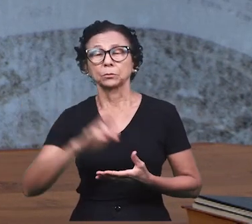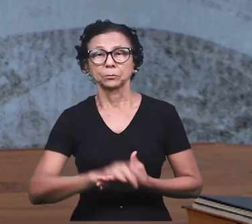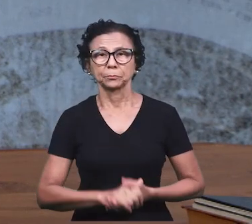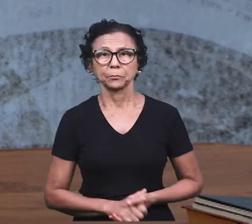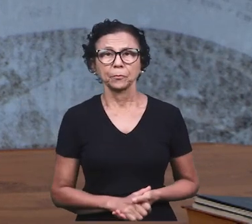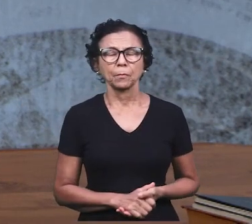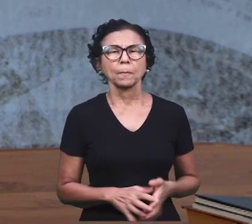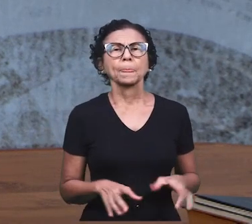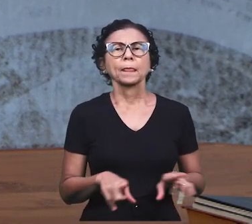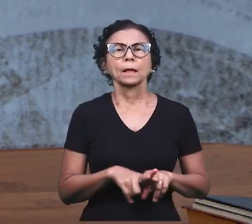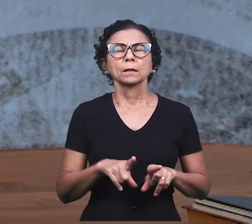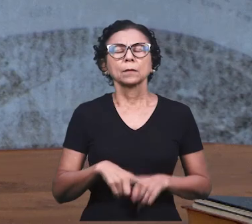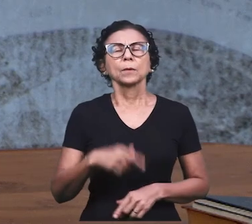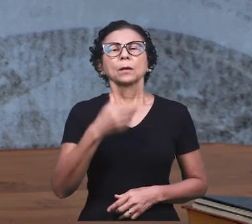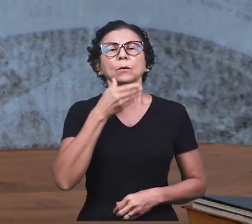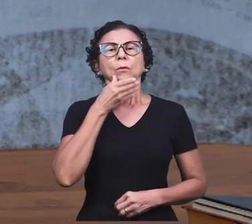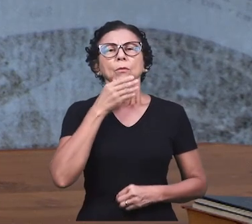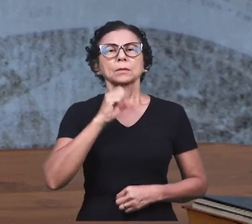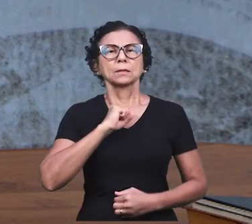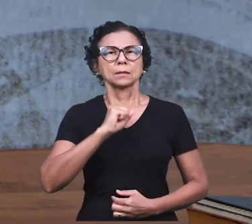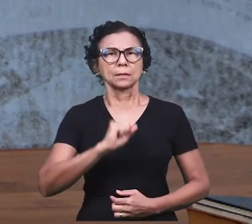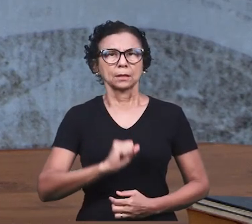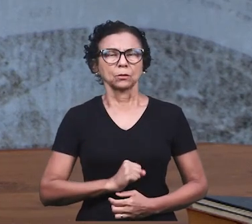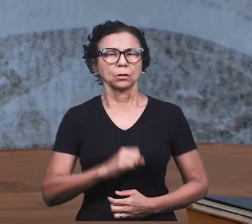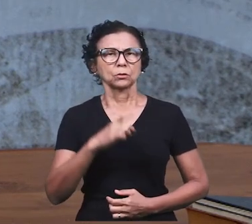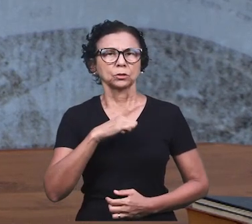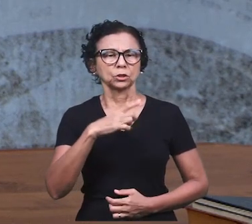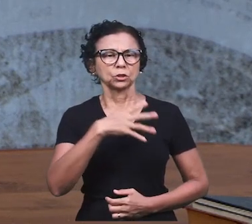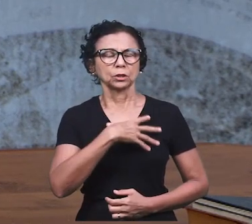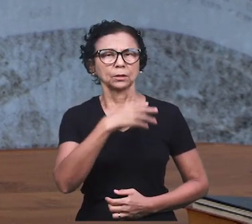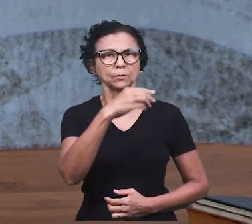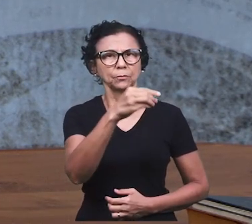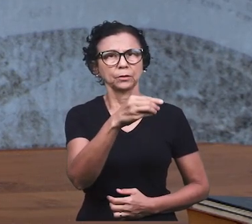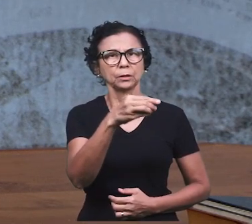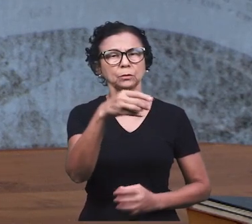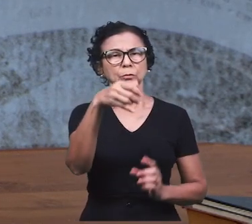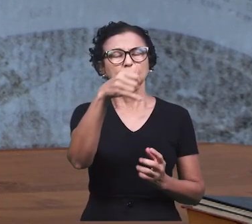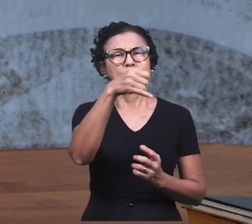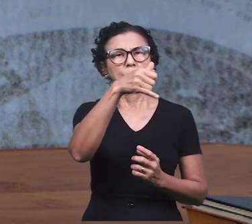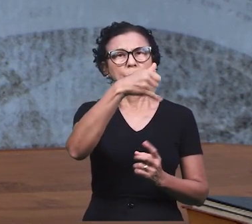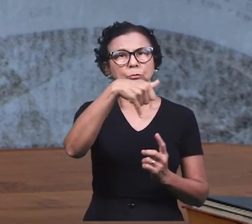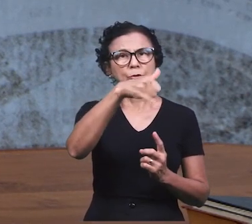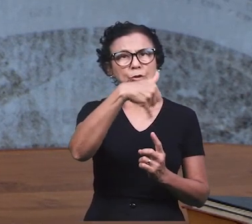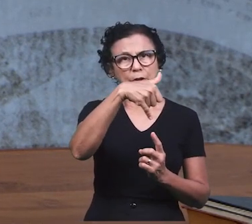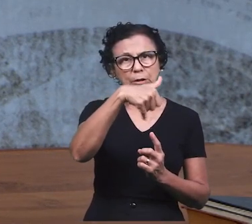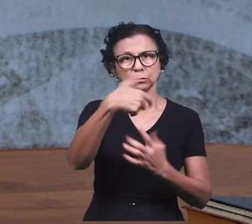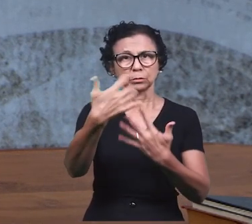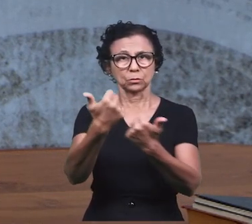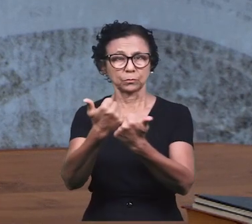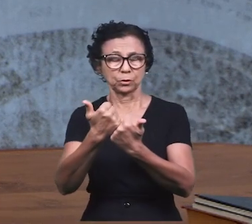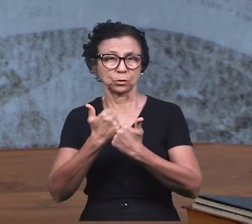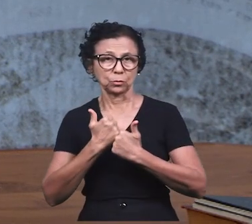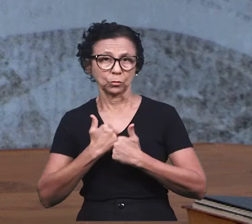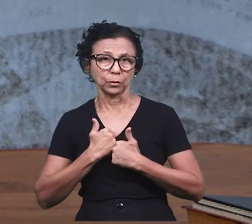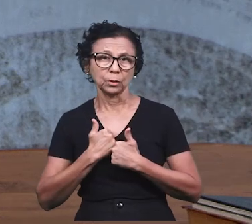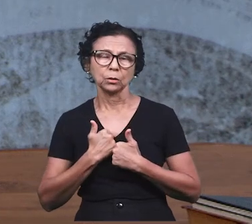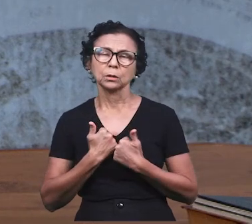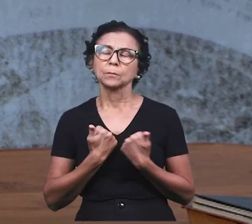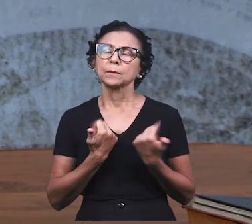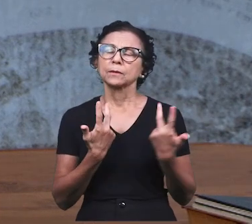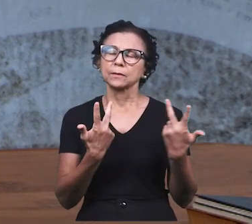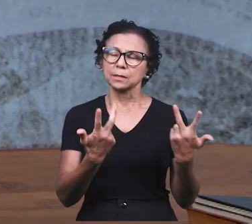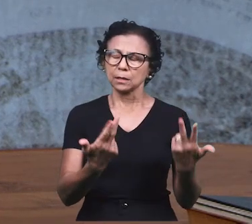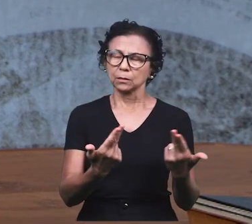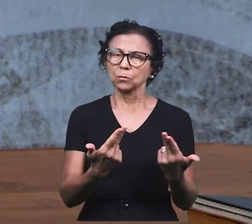de entre seus filhos for ungido em seu lugar, fará o mesmo, por estatuto perpétuo